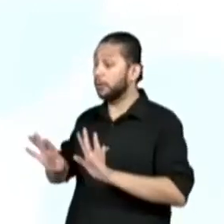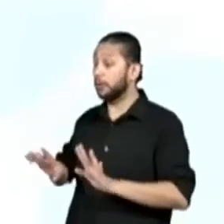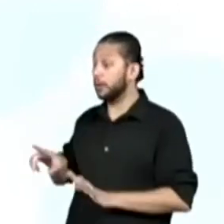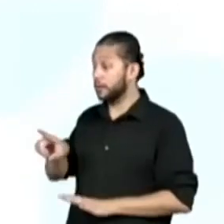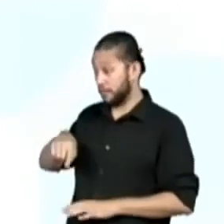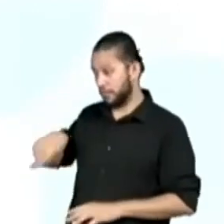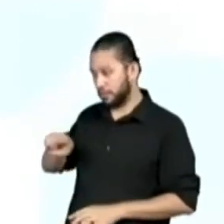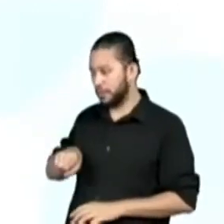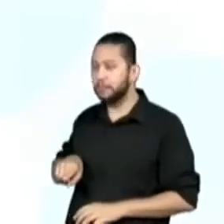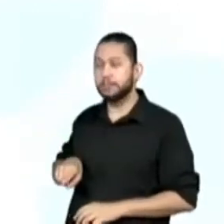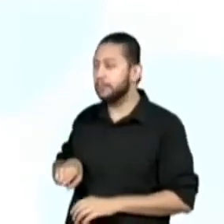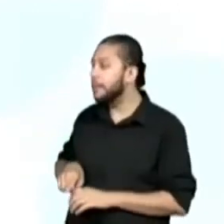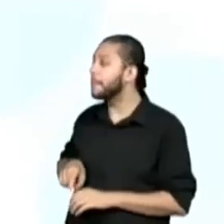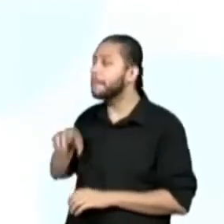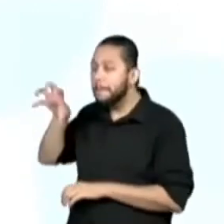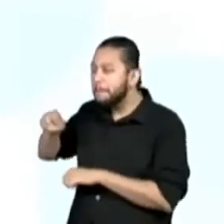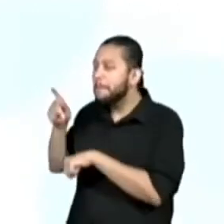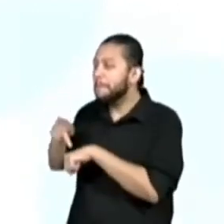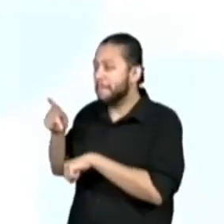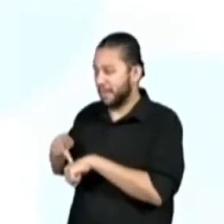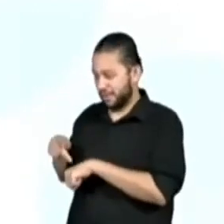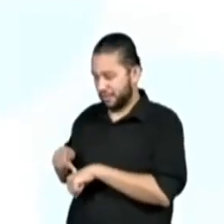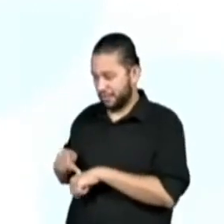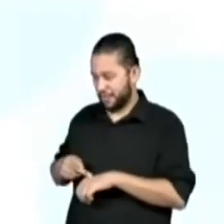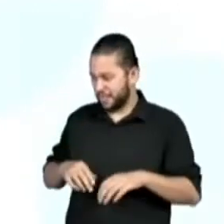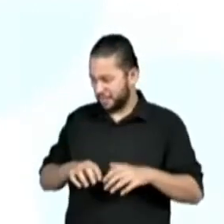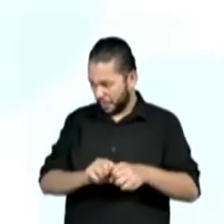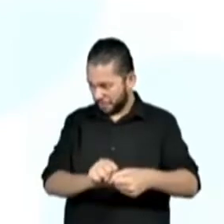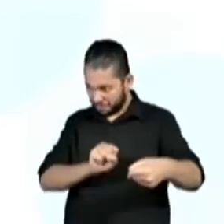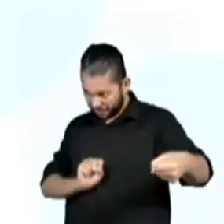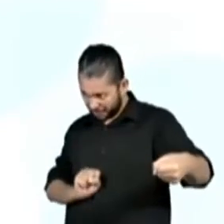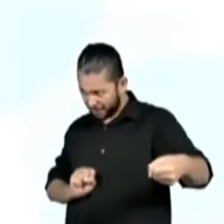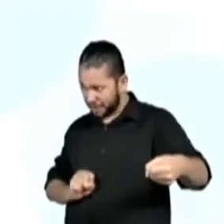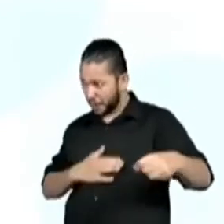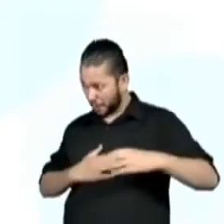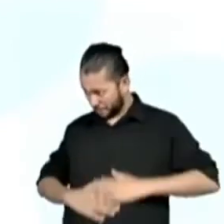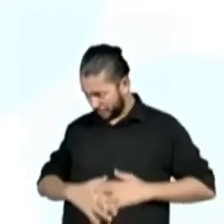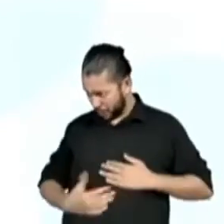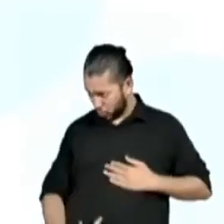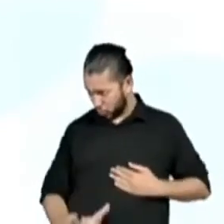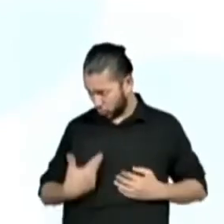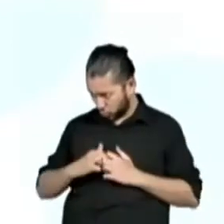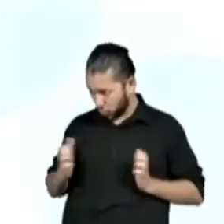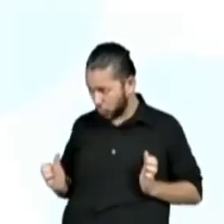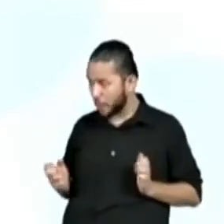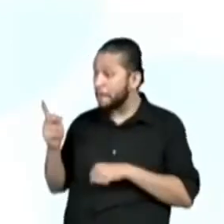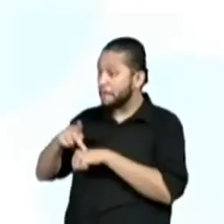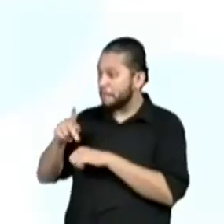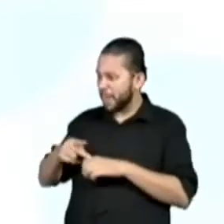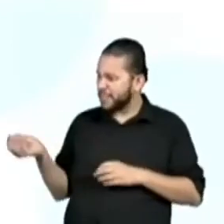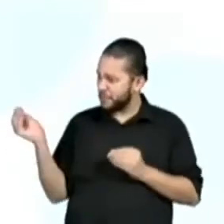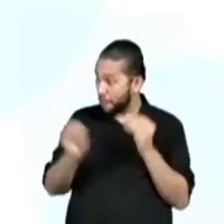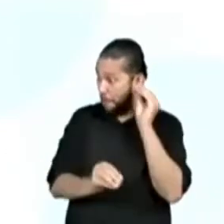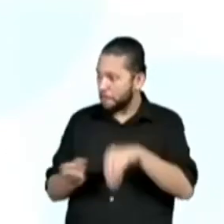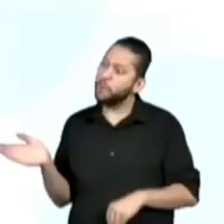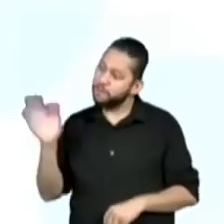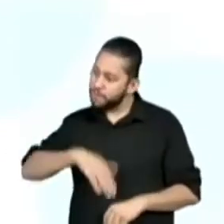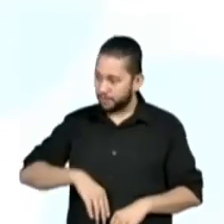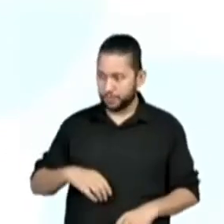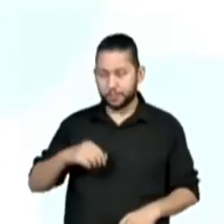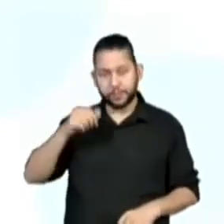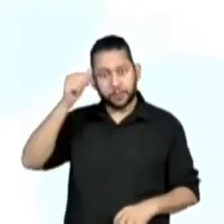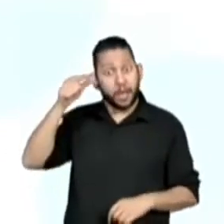procurar algumas pedras para encher a barriga deste danado antes que ele desperte. Os cabritinhos, então,